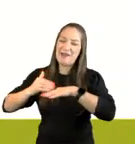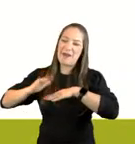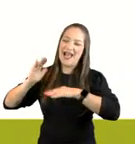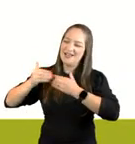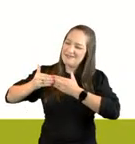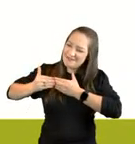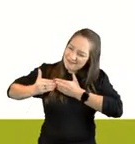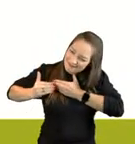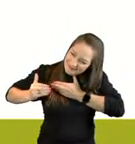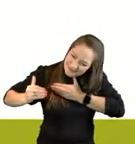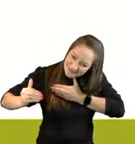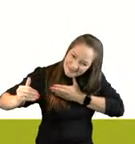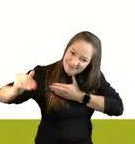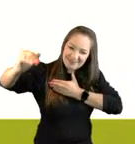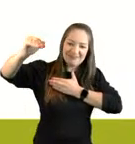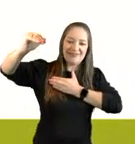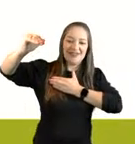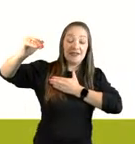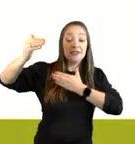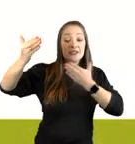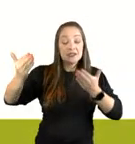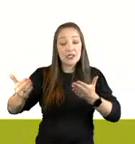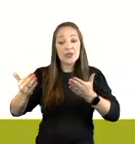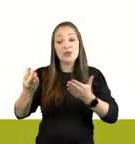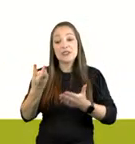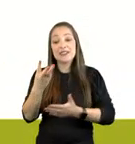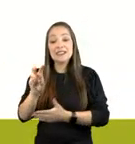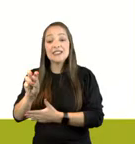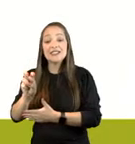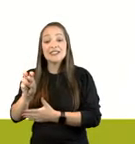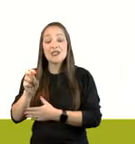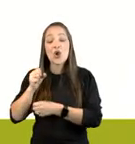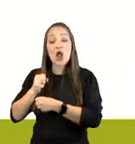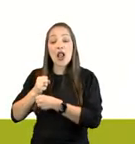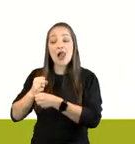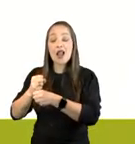Então, a gente vê aqui, com 35 anos,